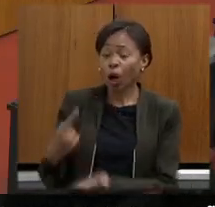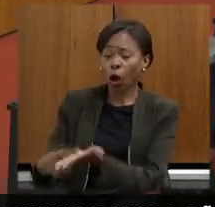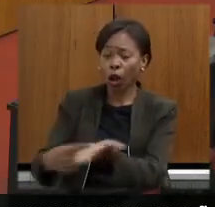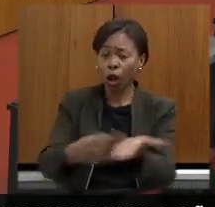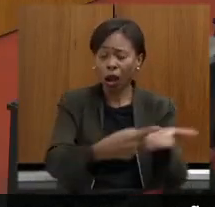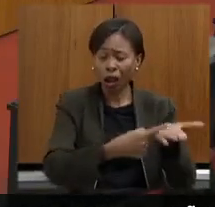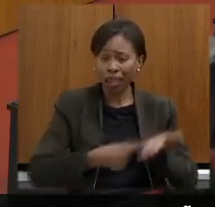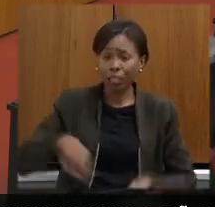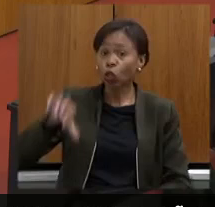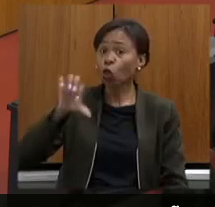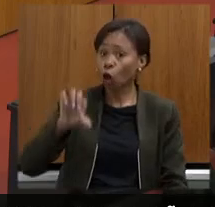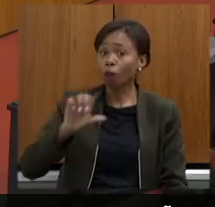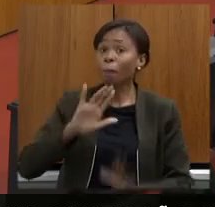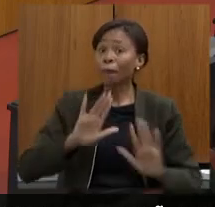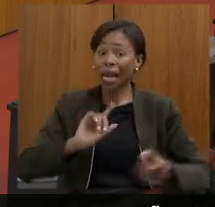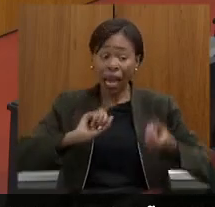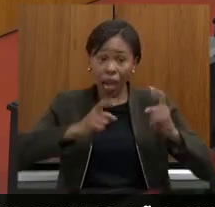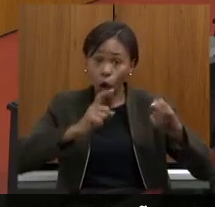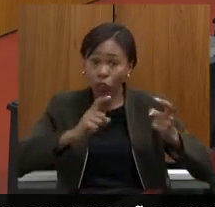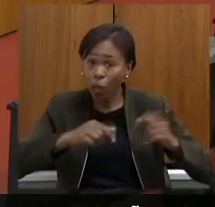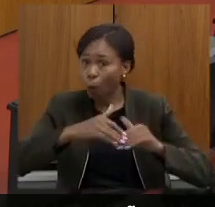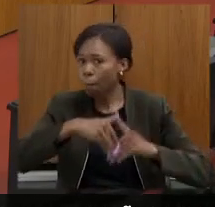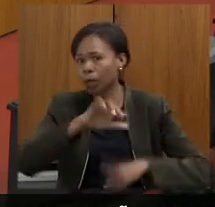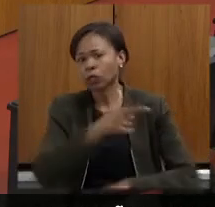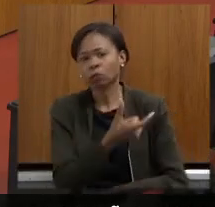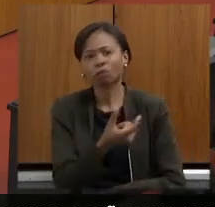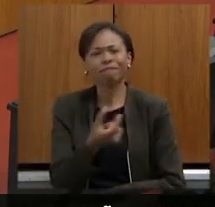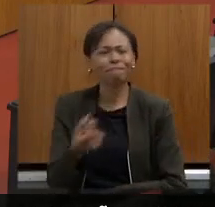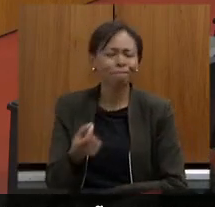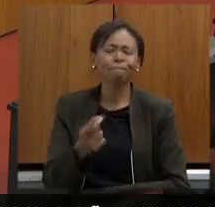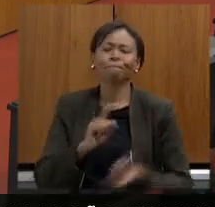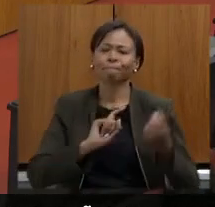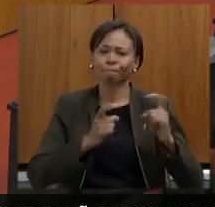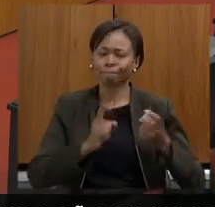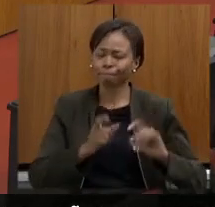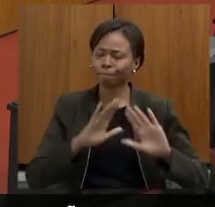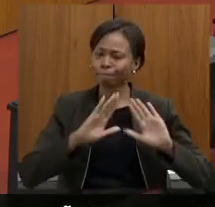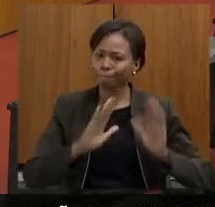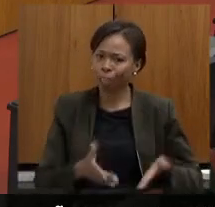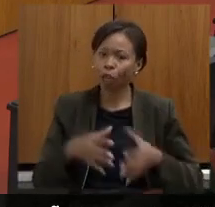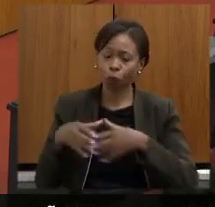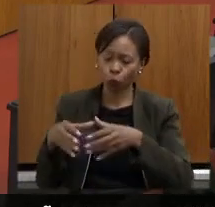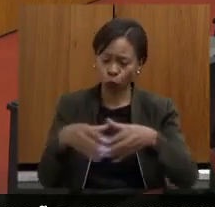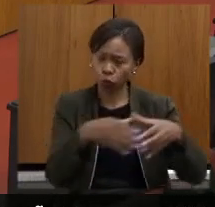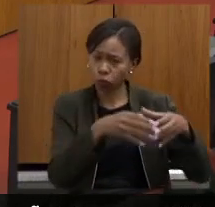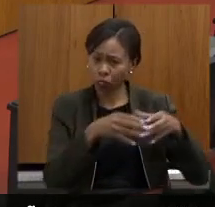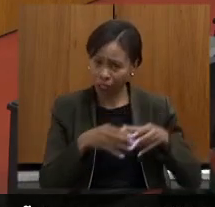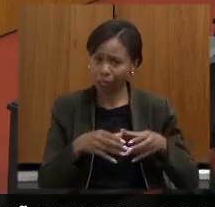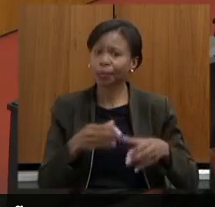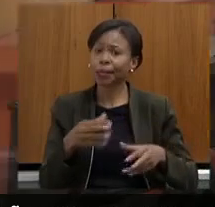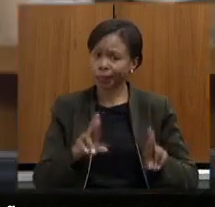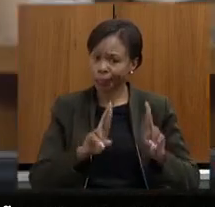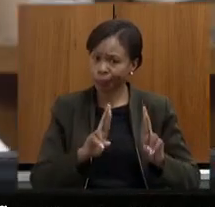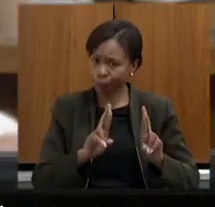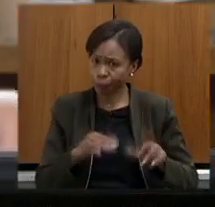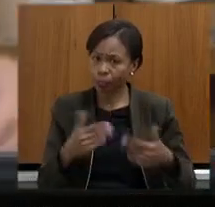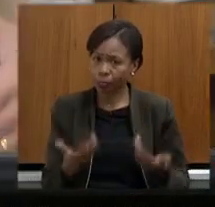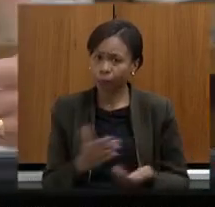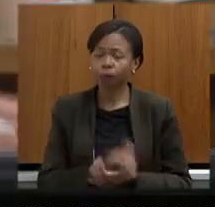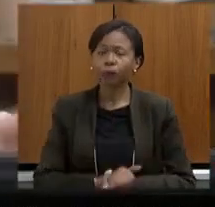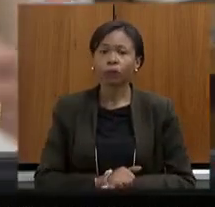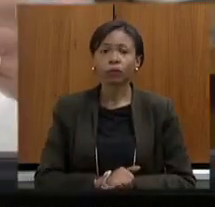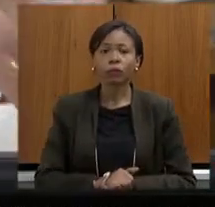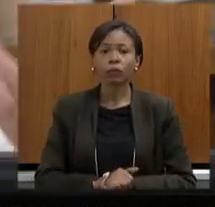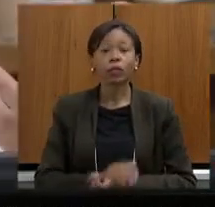de negociação mas reuniões ação mais de 200 reuniões realizadas é pelas equipes que estão envolvidas é é